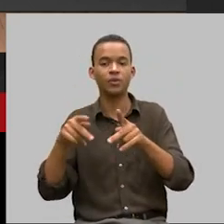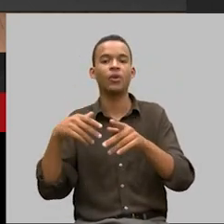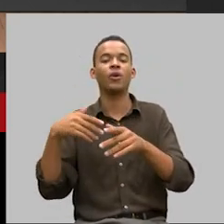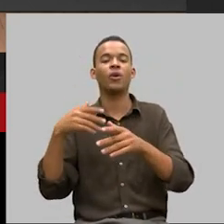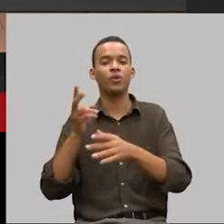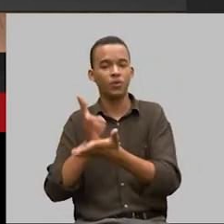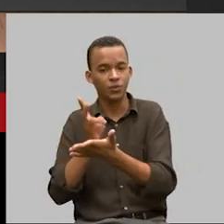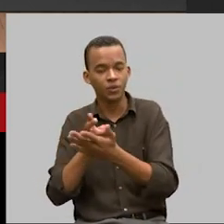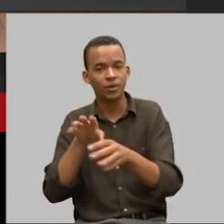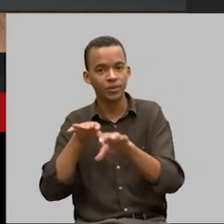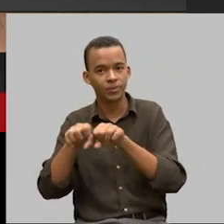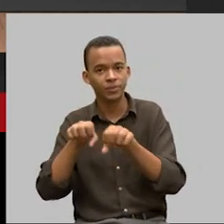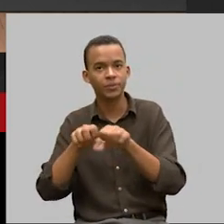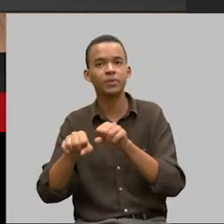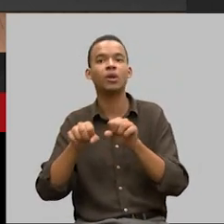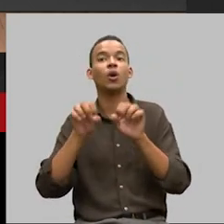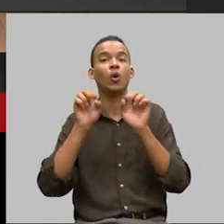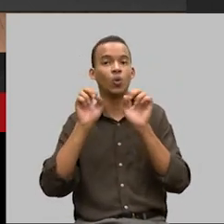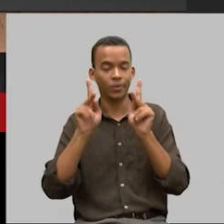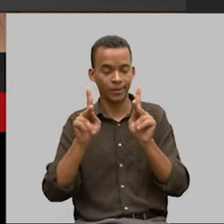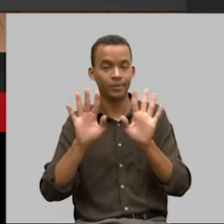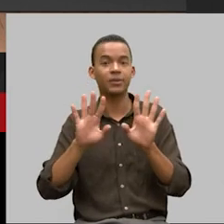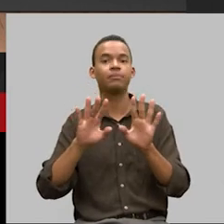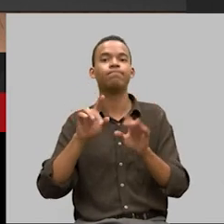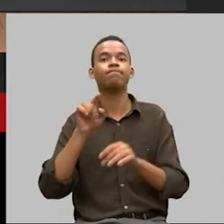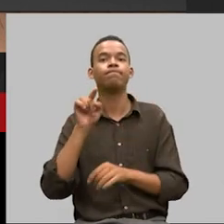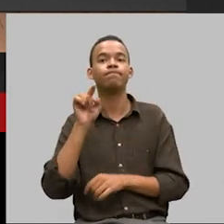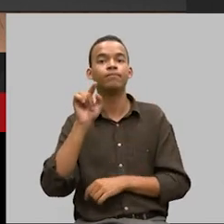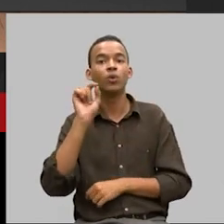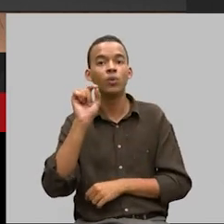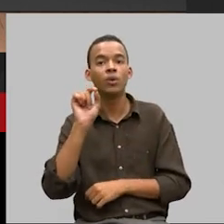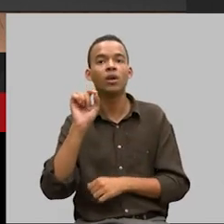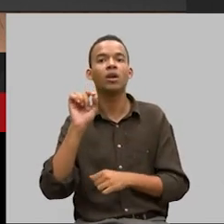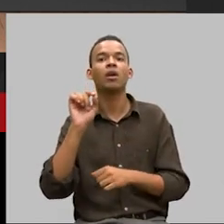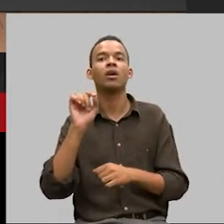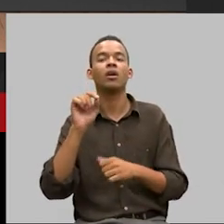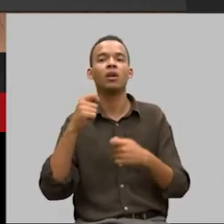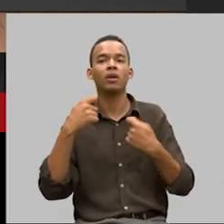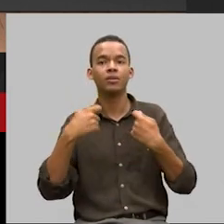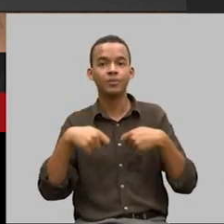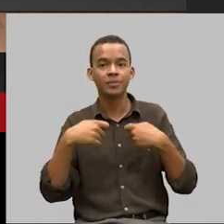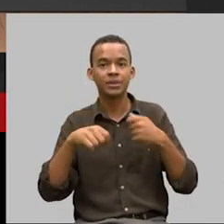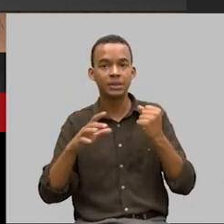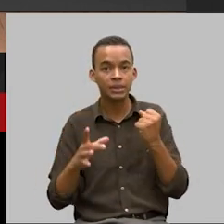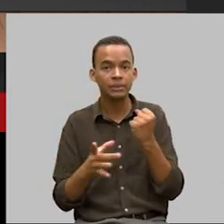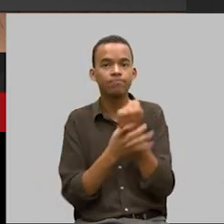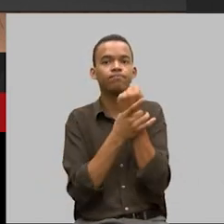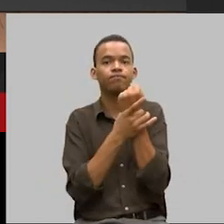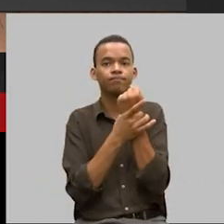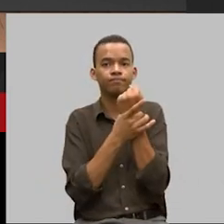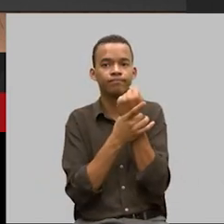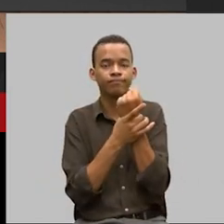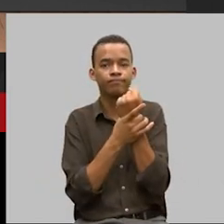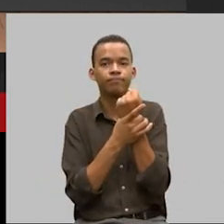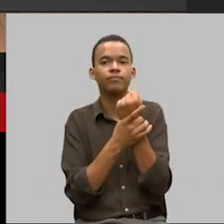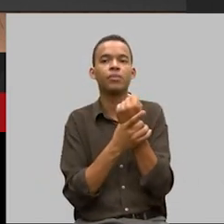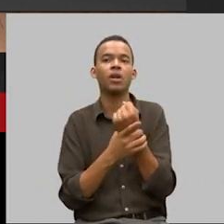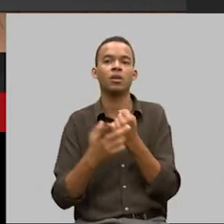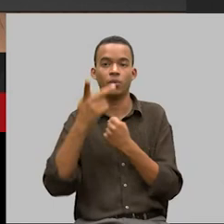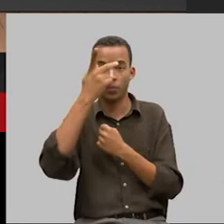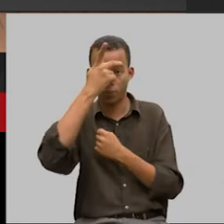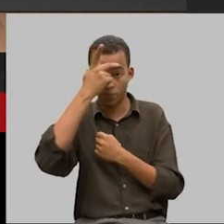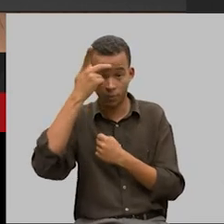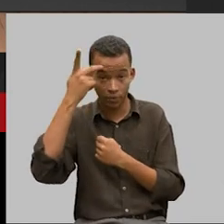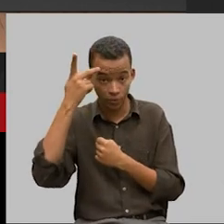vírgula que Garanta um corpo docente especializado na EJA com metodologia específica e